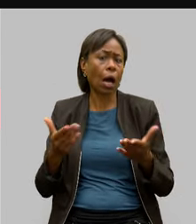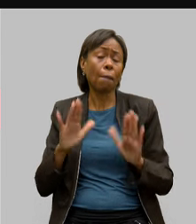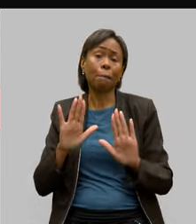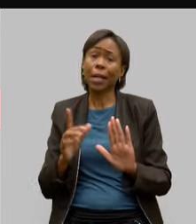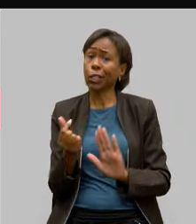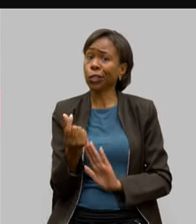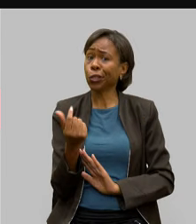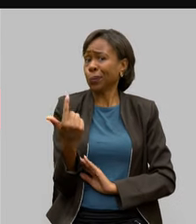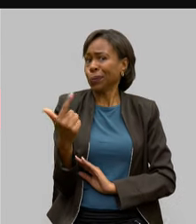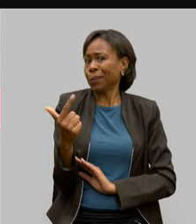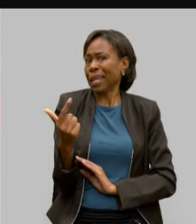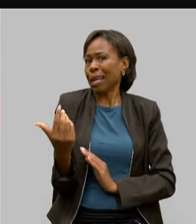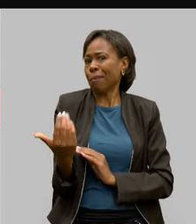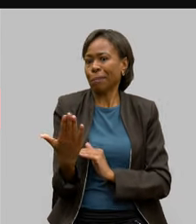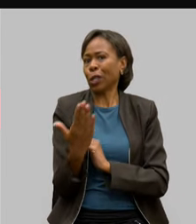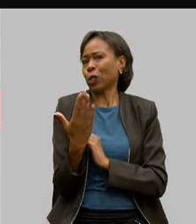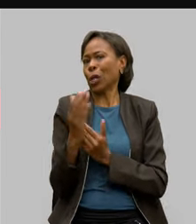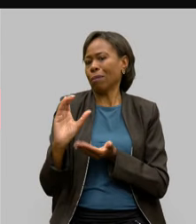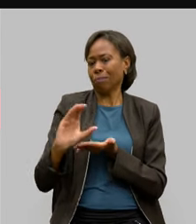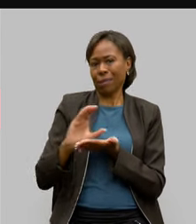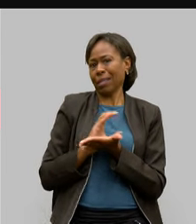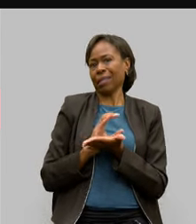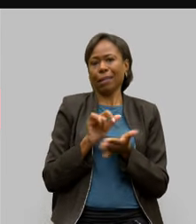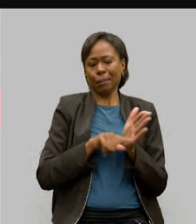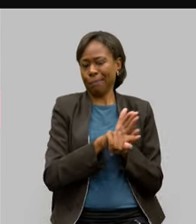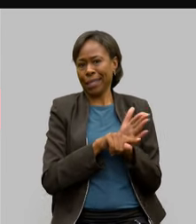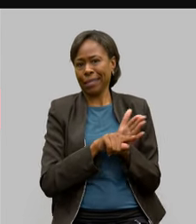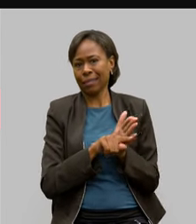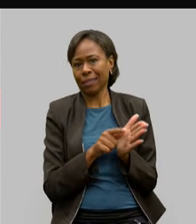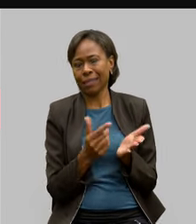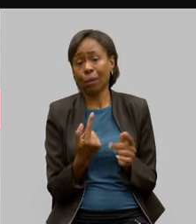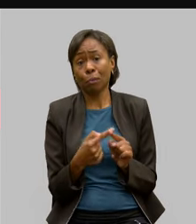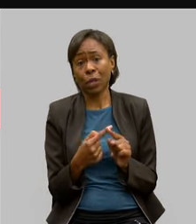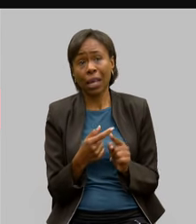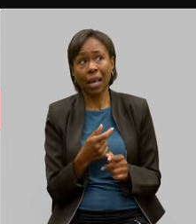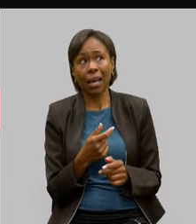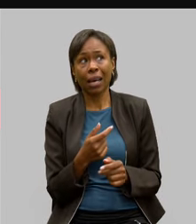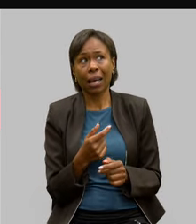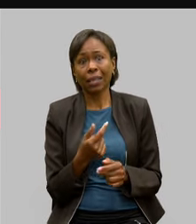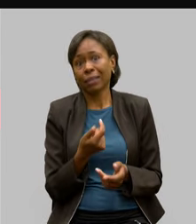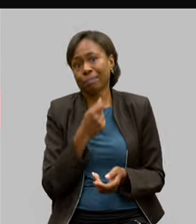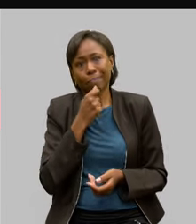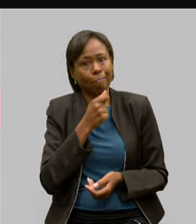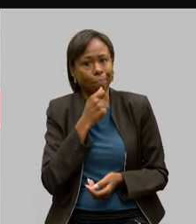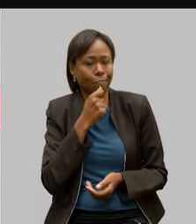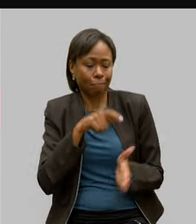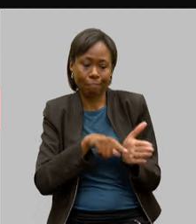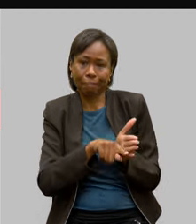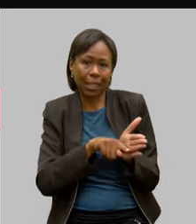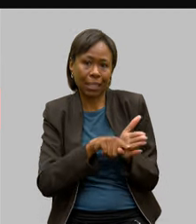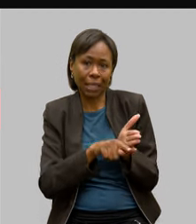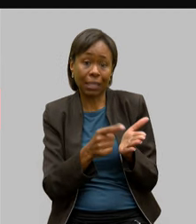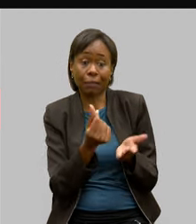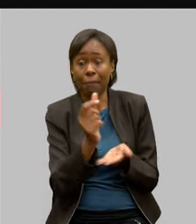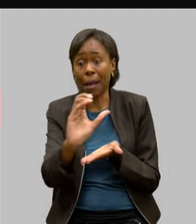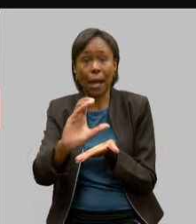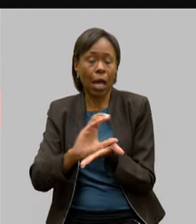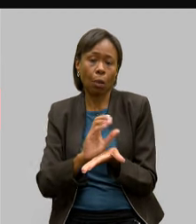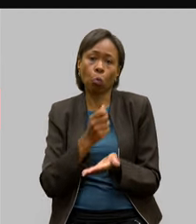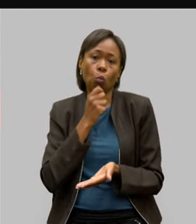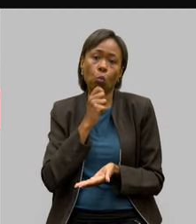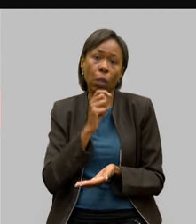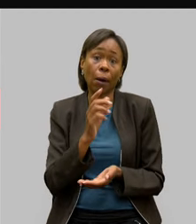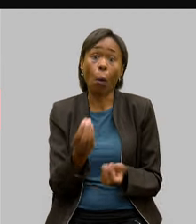bancando as minhas pesquisas né ainda mais uma pesquisa que não tinha ainda muito o que pensar dela ainda que era plantar maconha